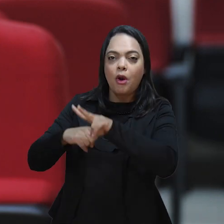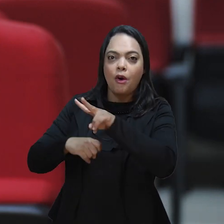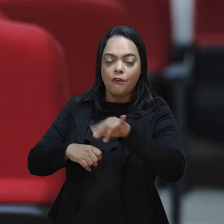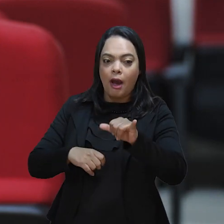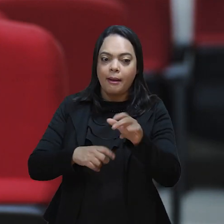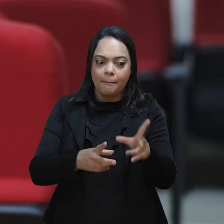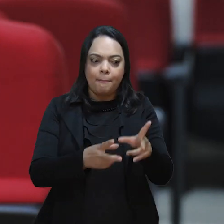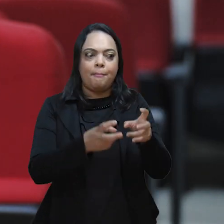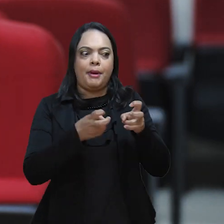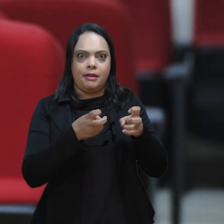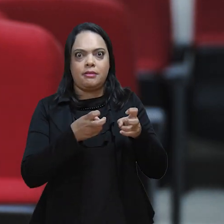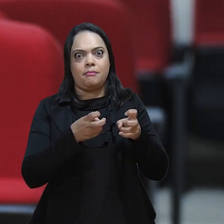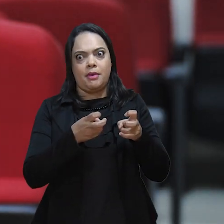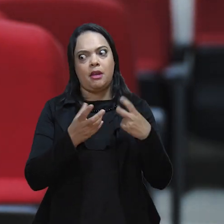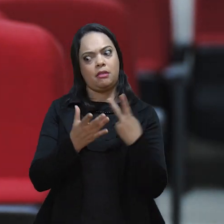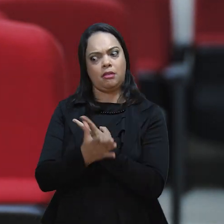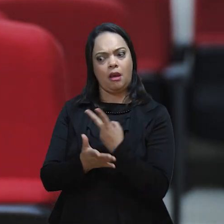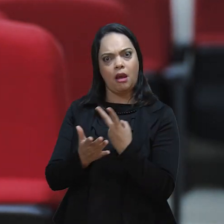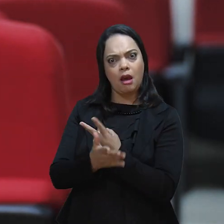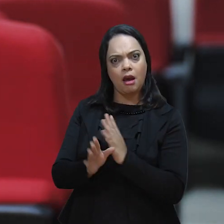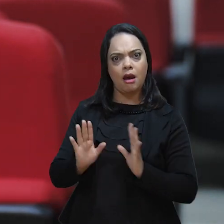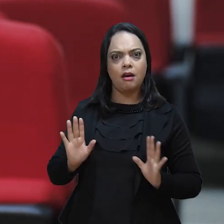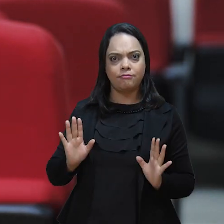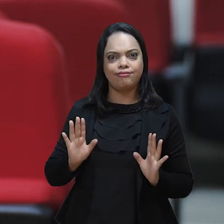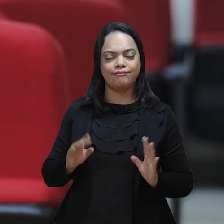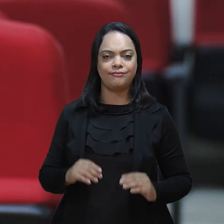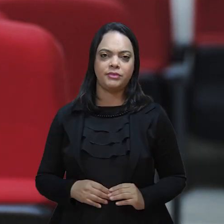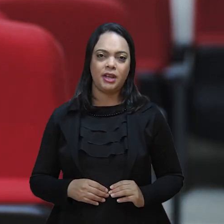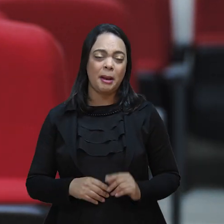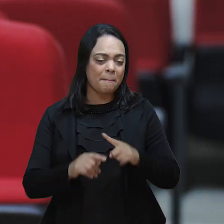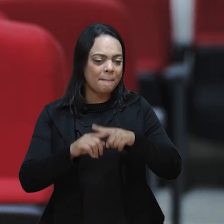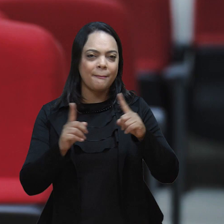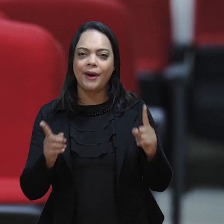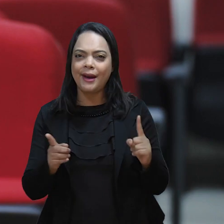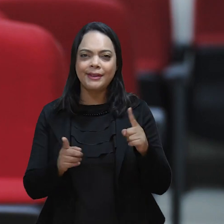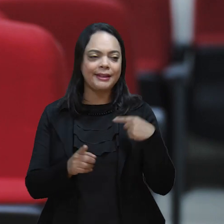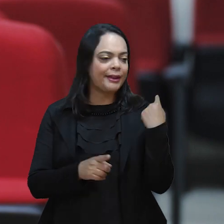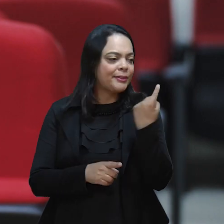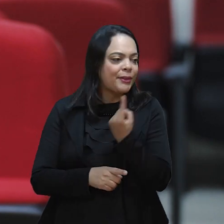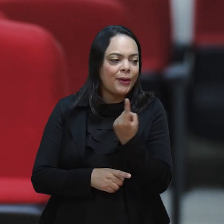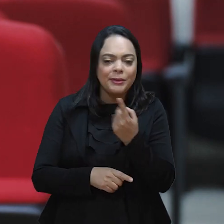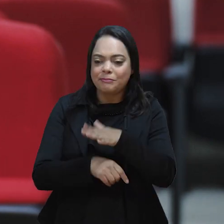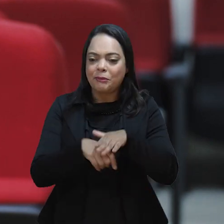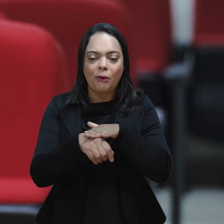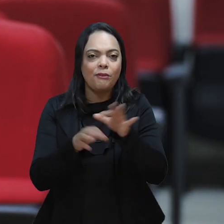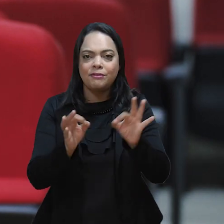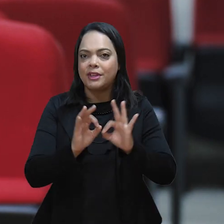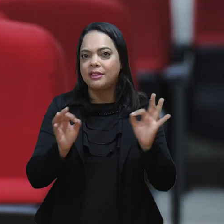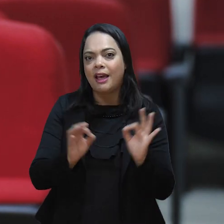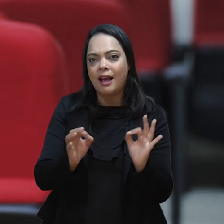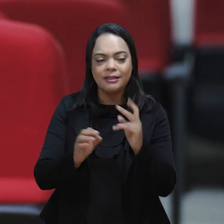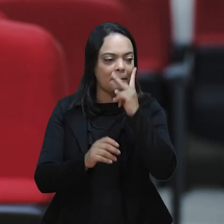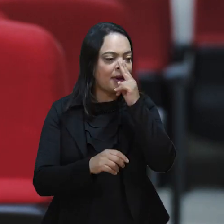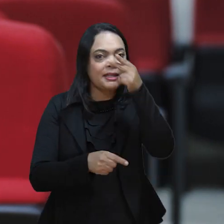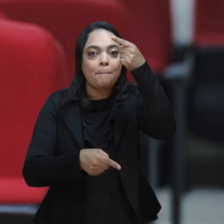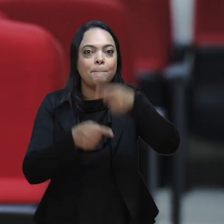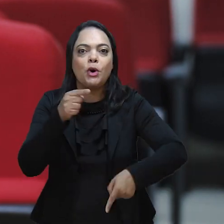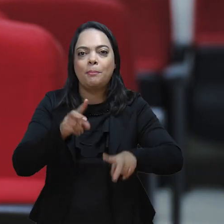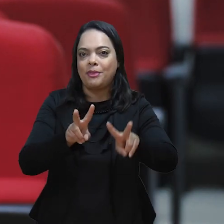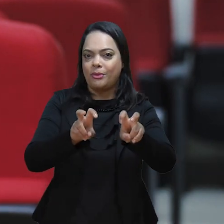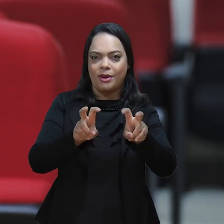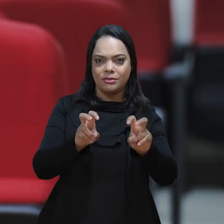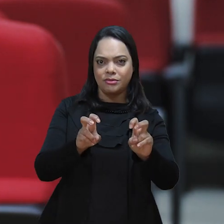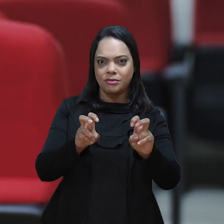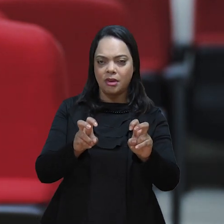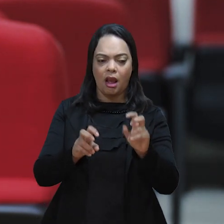algo que faça bem. Como esses temas não são conversados, eles ficam guardados e armazenados no lugar do proibido, a violência